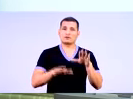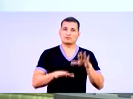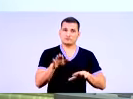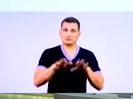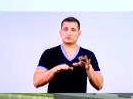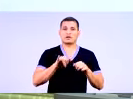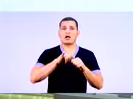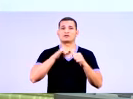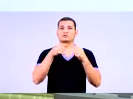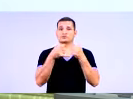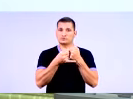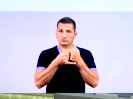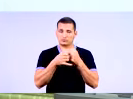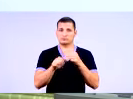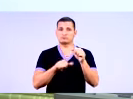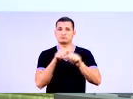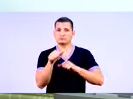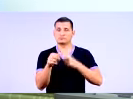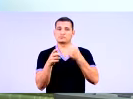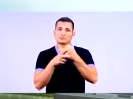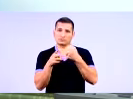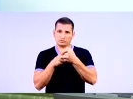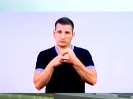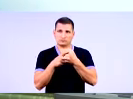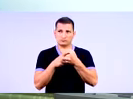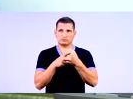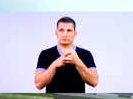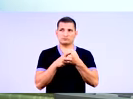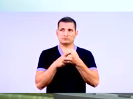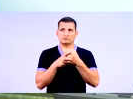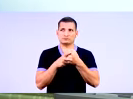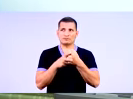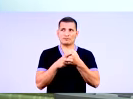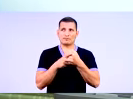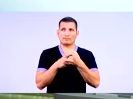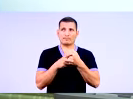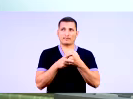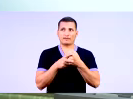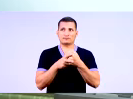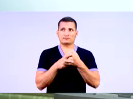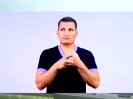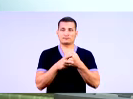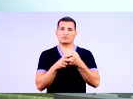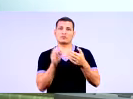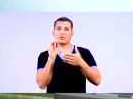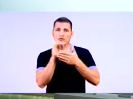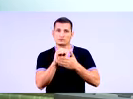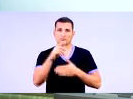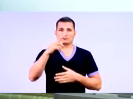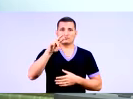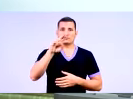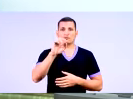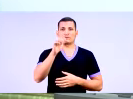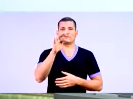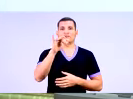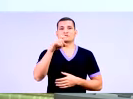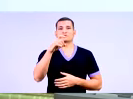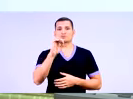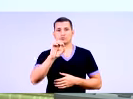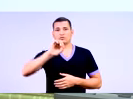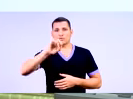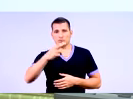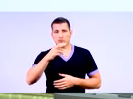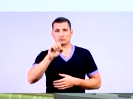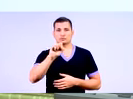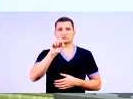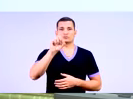é um adjetivo que passa a ser um substantivo com a colocação do prefixo ou sufixo. Então, a gente vai agora